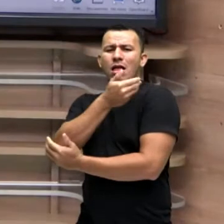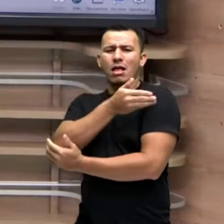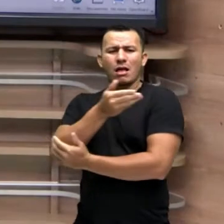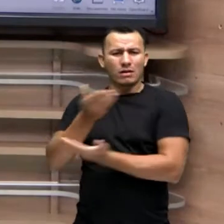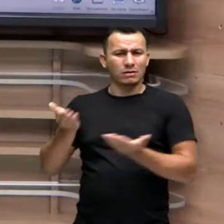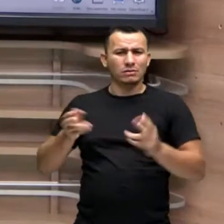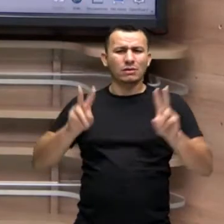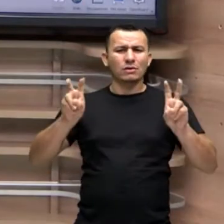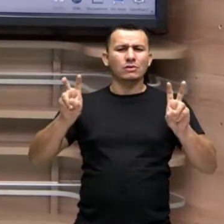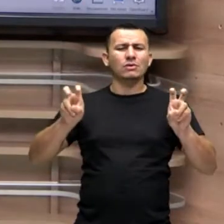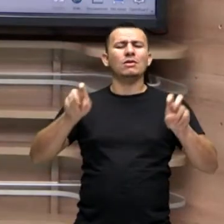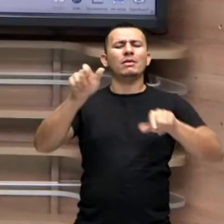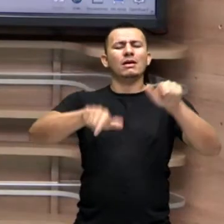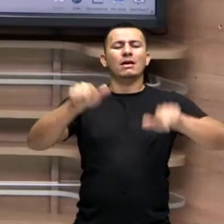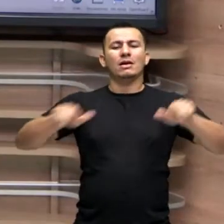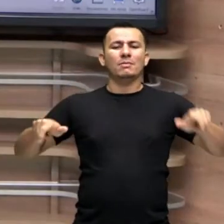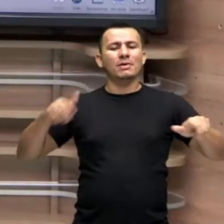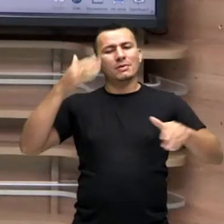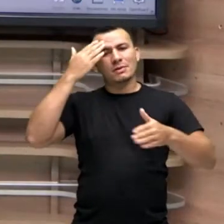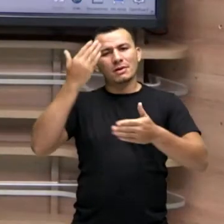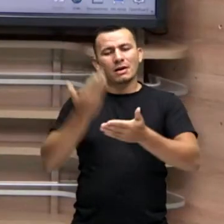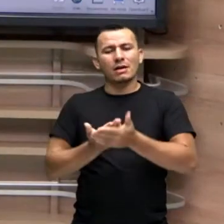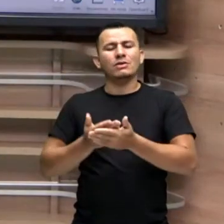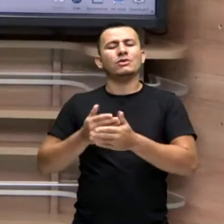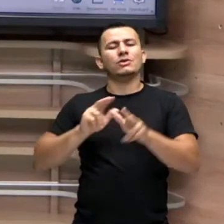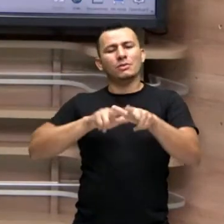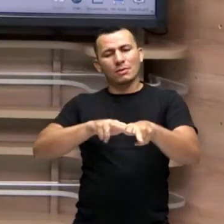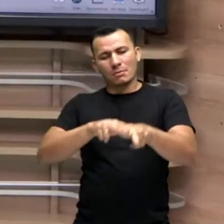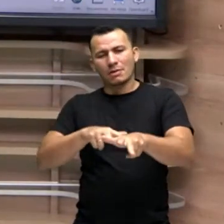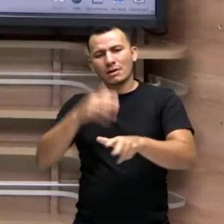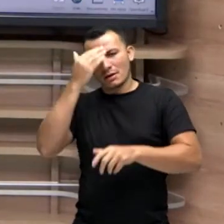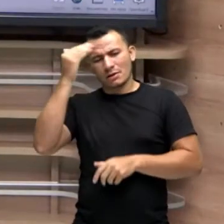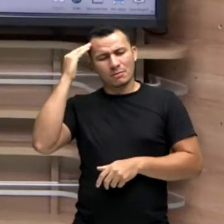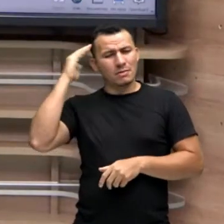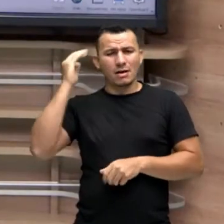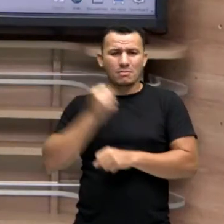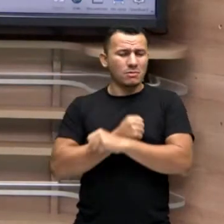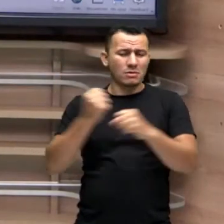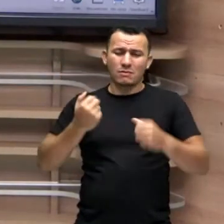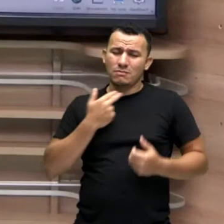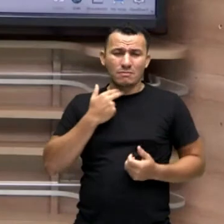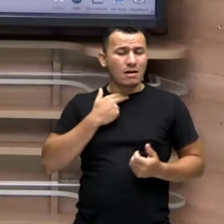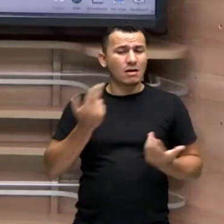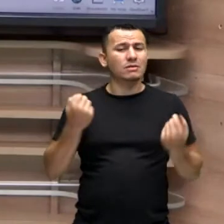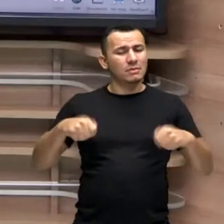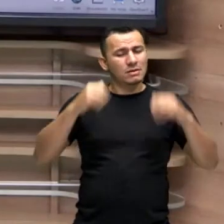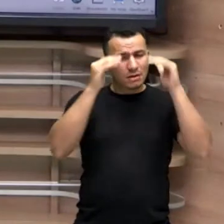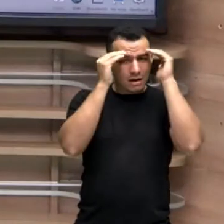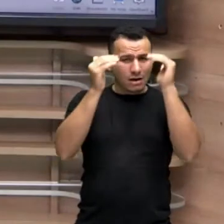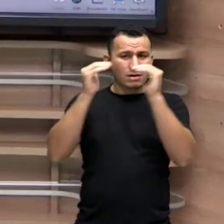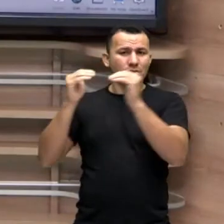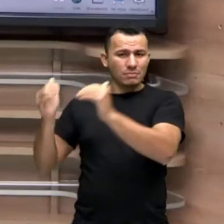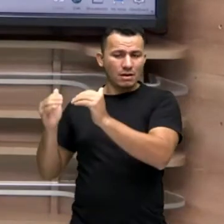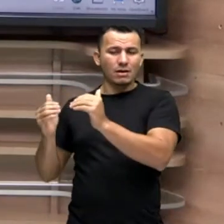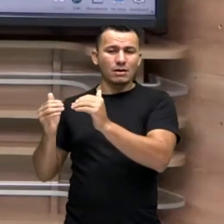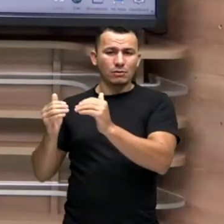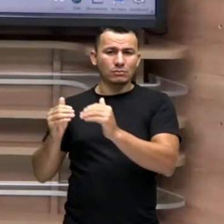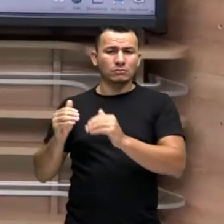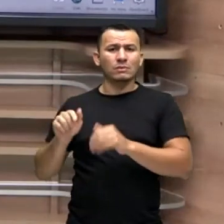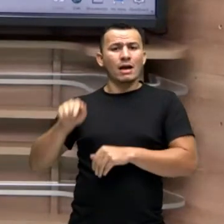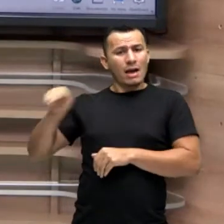em relação às pessoas que são da Umbanda e do Candomblé e que por sinal carrega uma